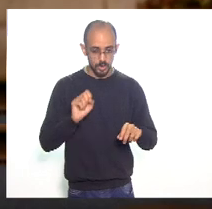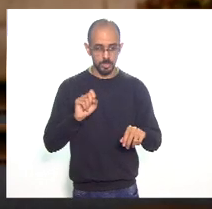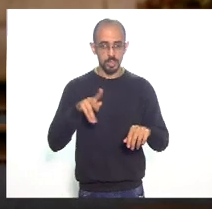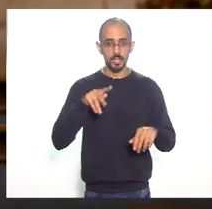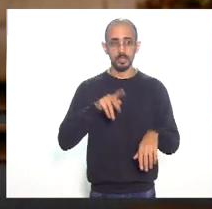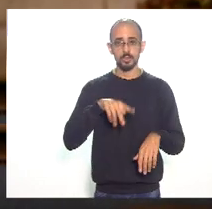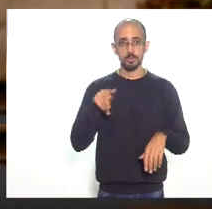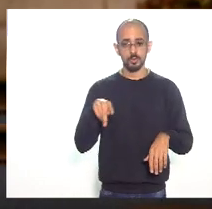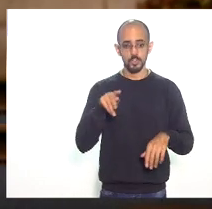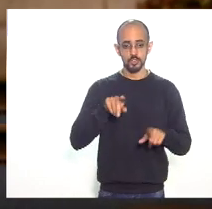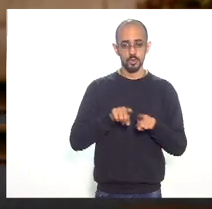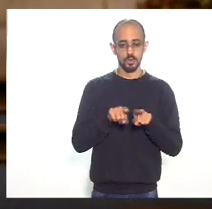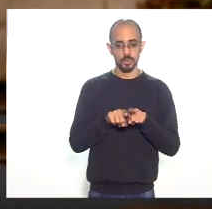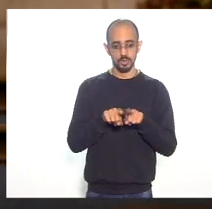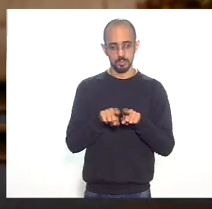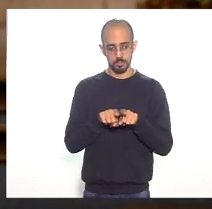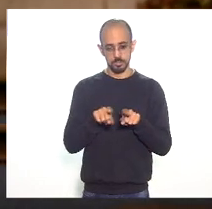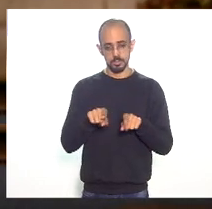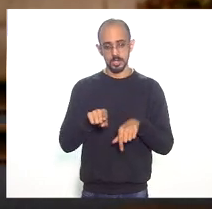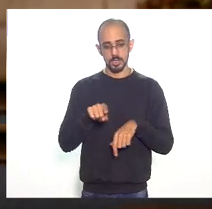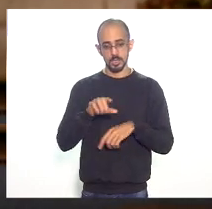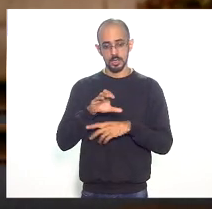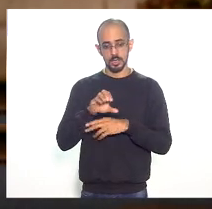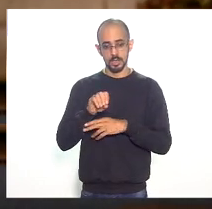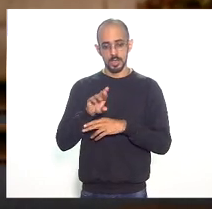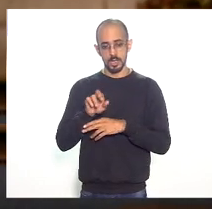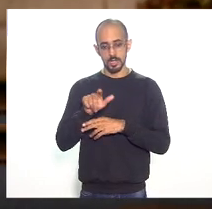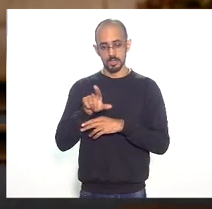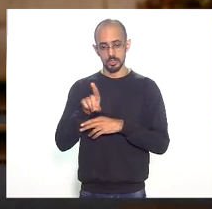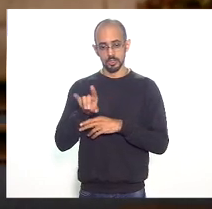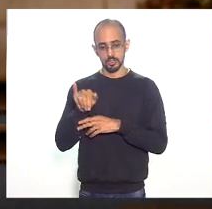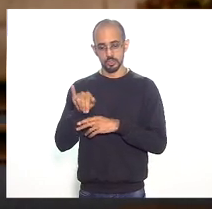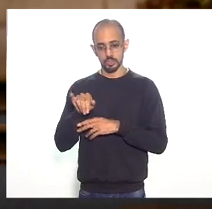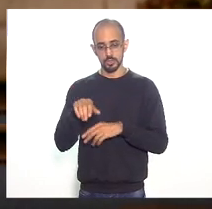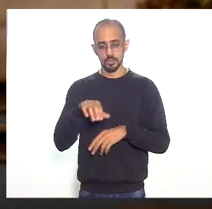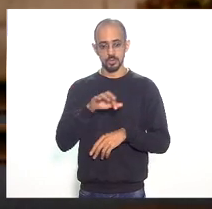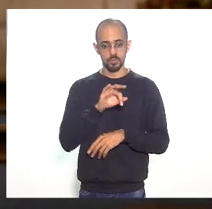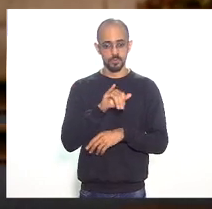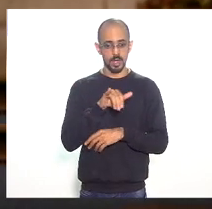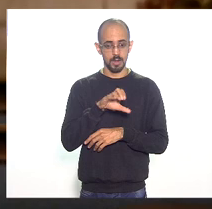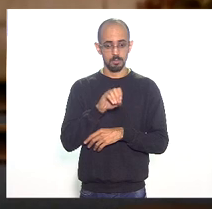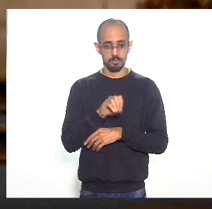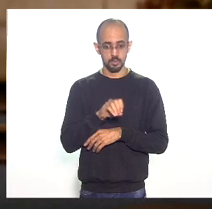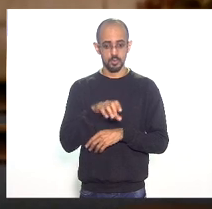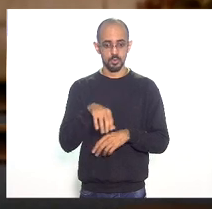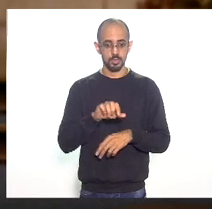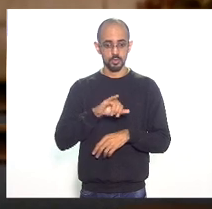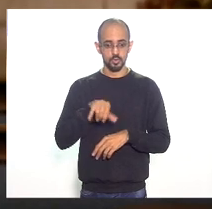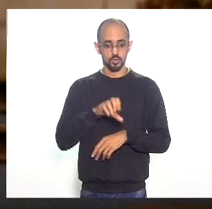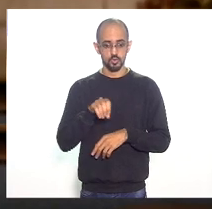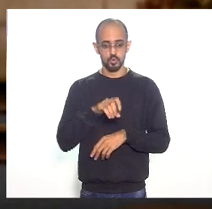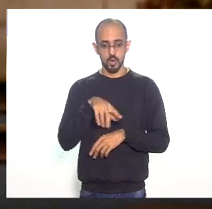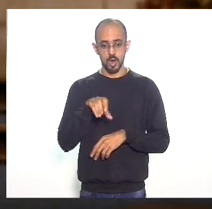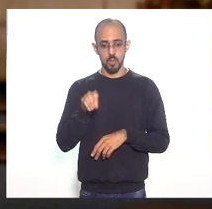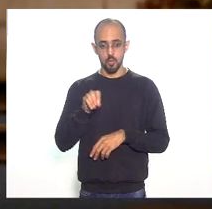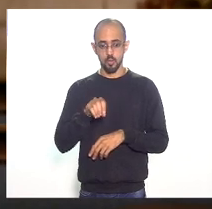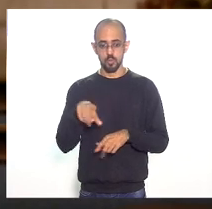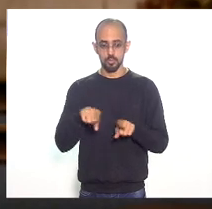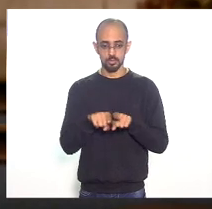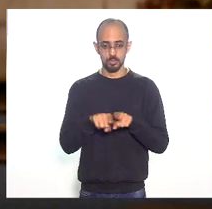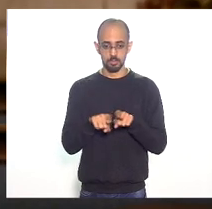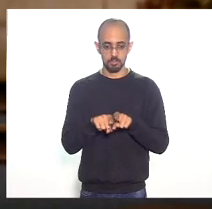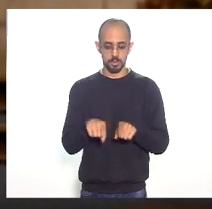do professor Cardim, o nome do querido Fábio. João Vick Jr. O nome do João também.